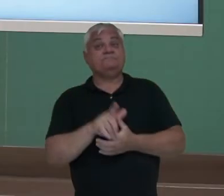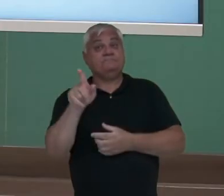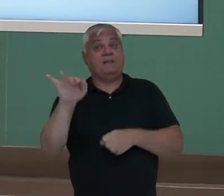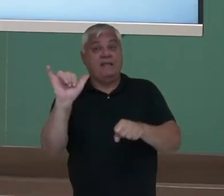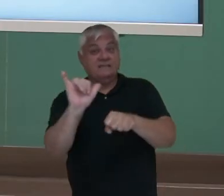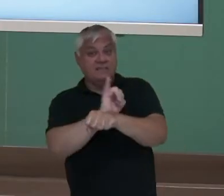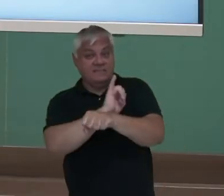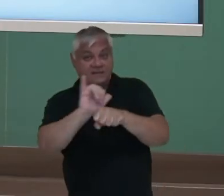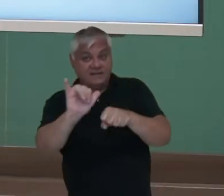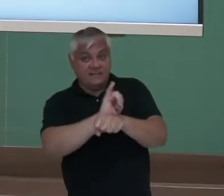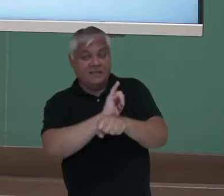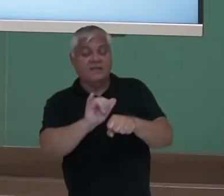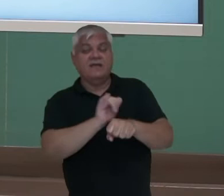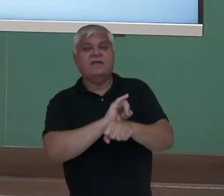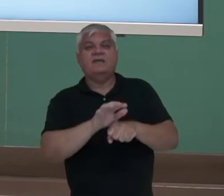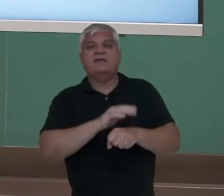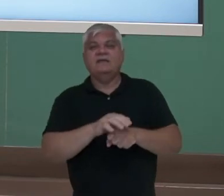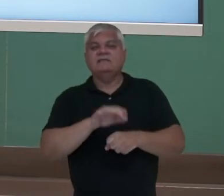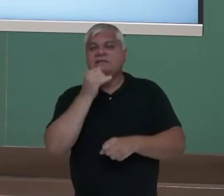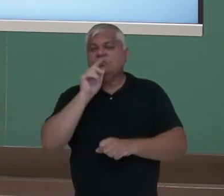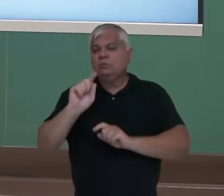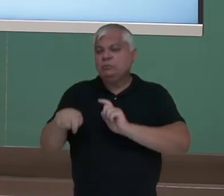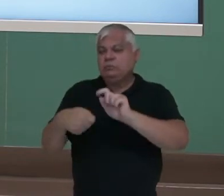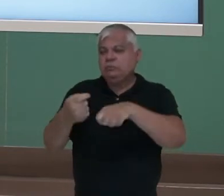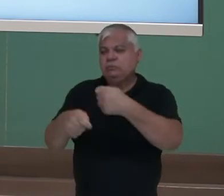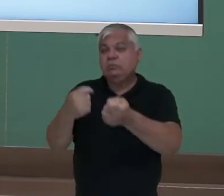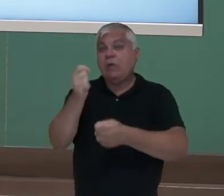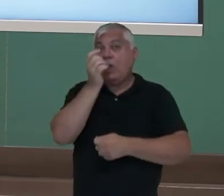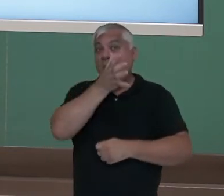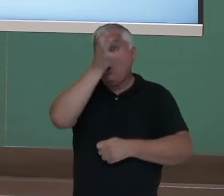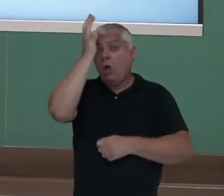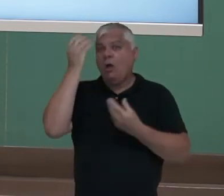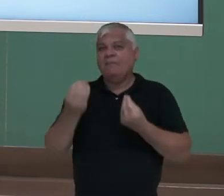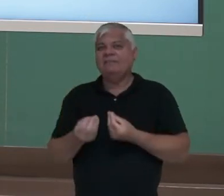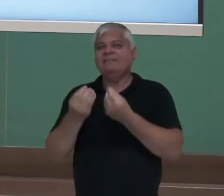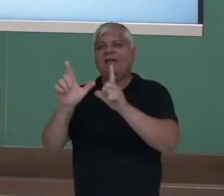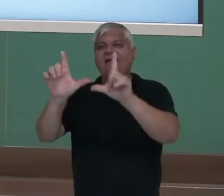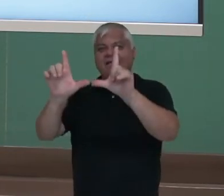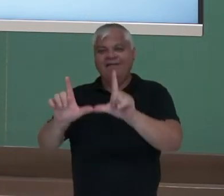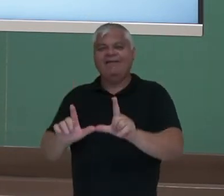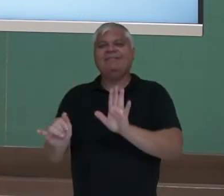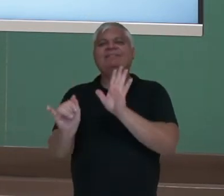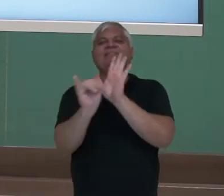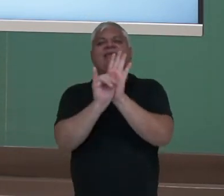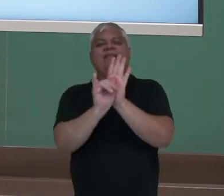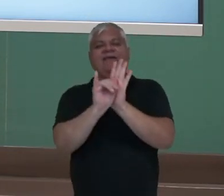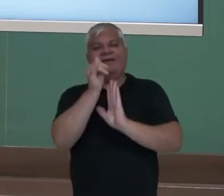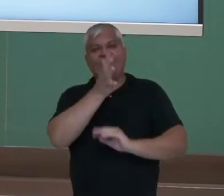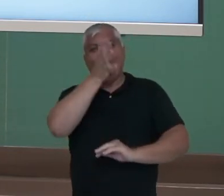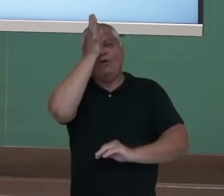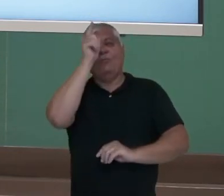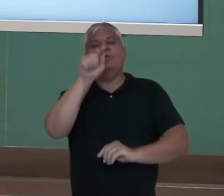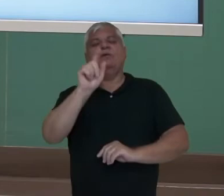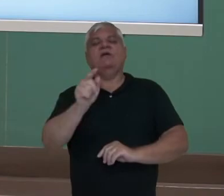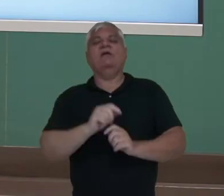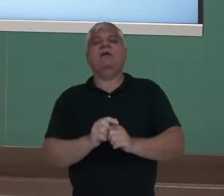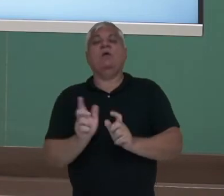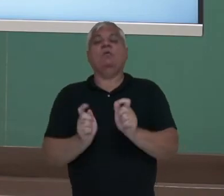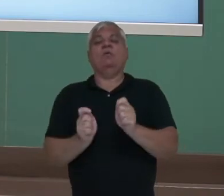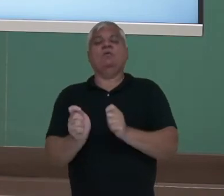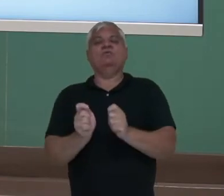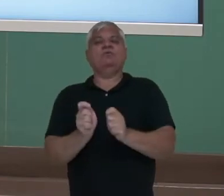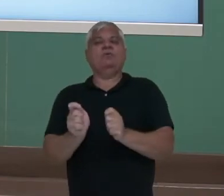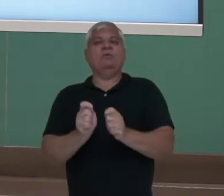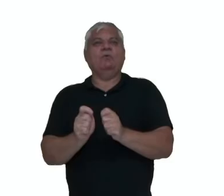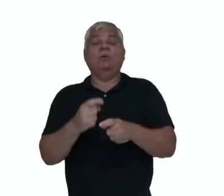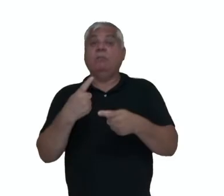de romanizar os estrangeiros, conceder a cidadania, foi uma forma encontrada para controlar um império tão grande,